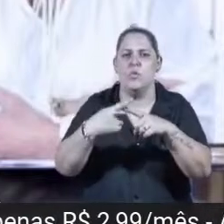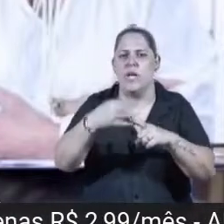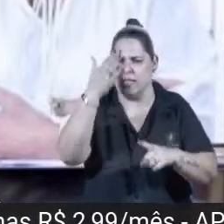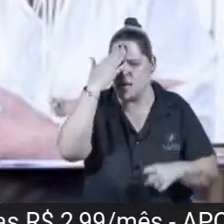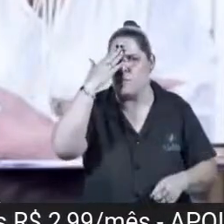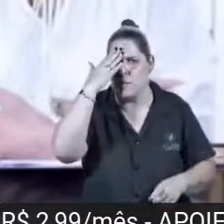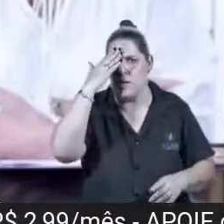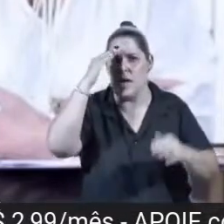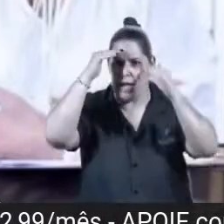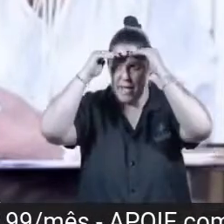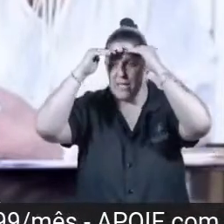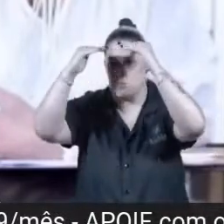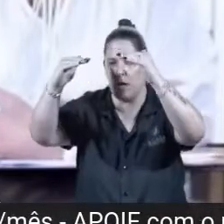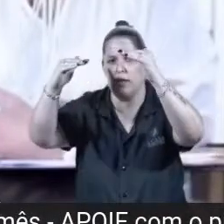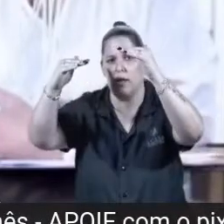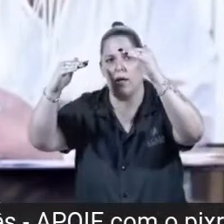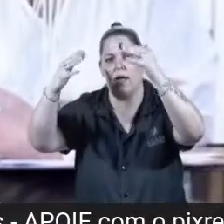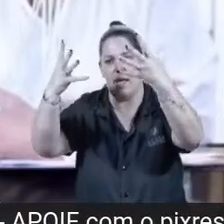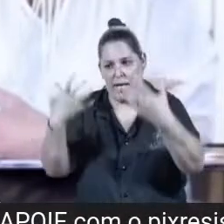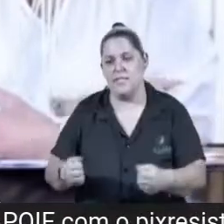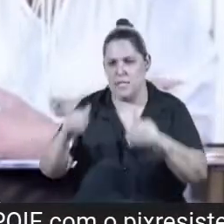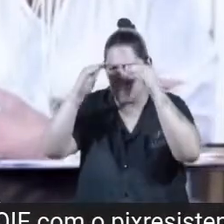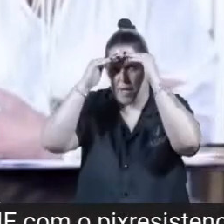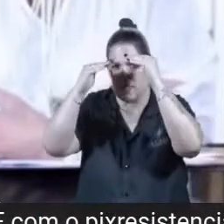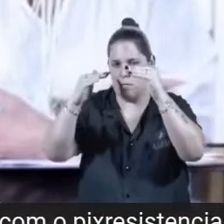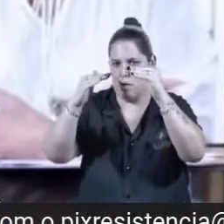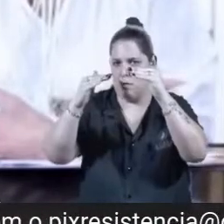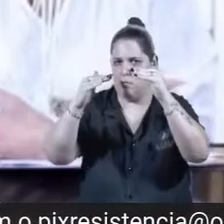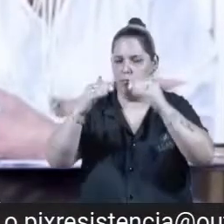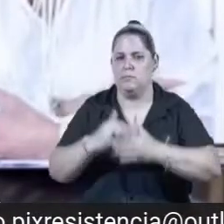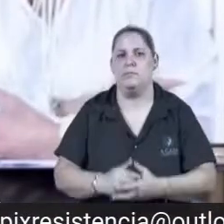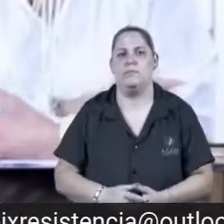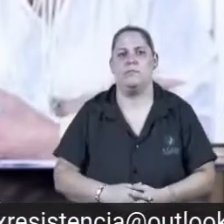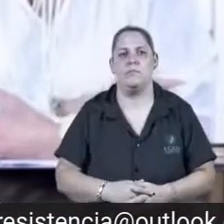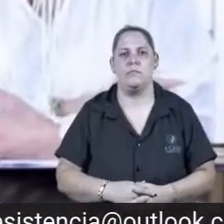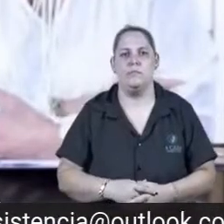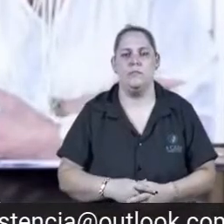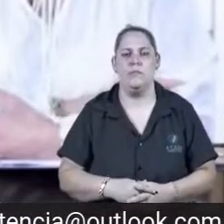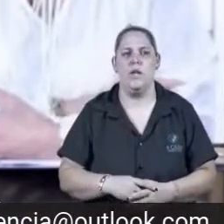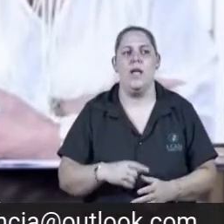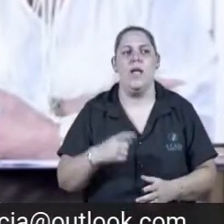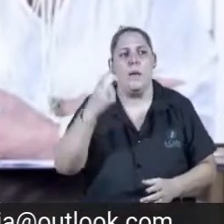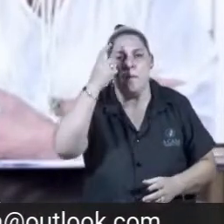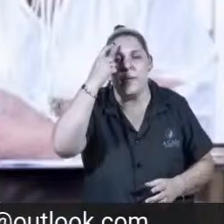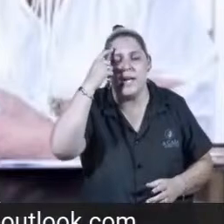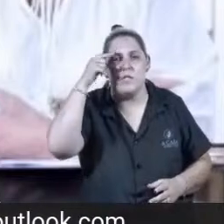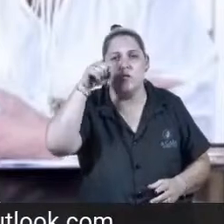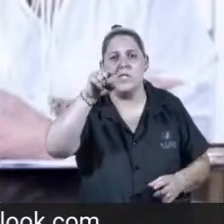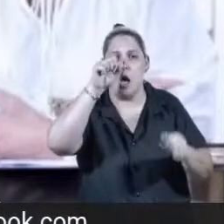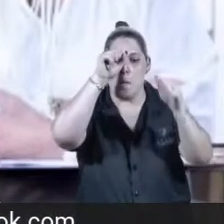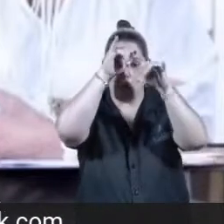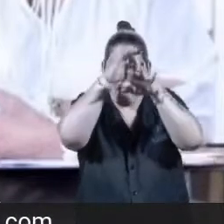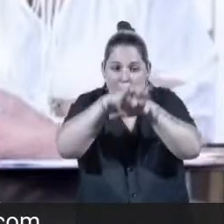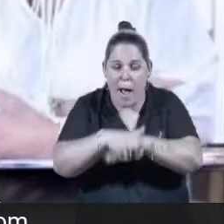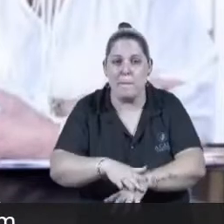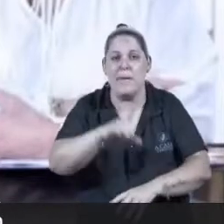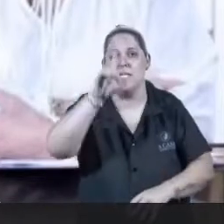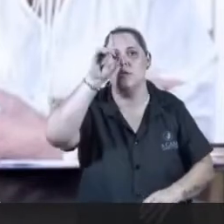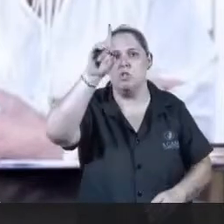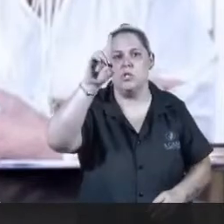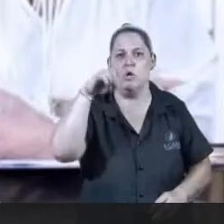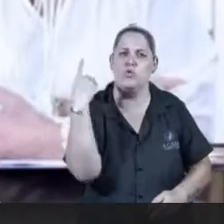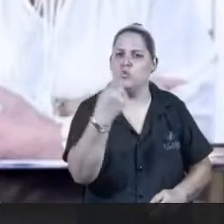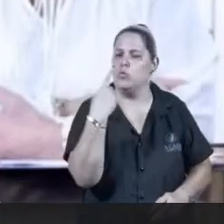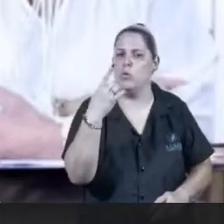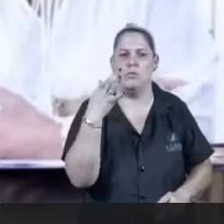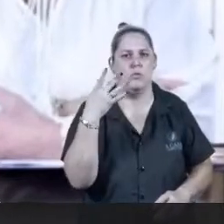e sabia ser respeitado. Por isso, Contarato, eu acho que você é uma bênção de Deus para o